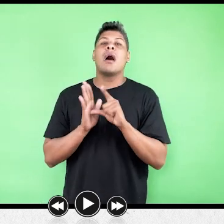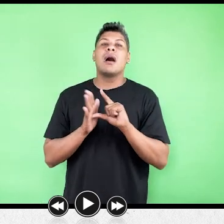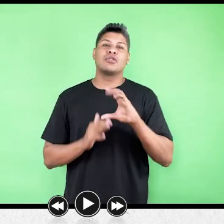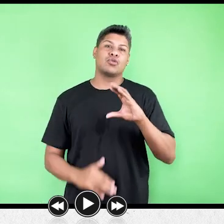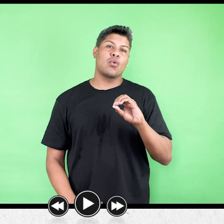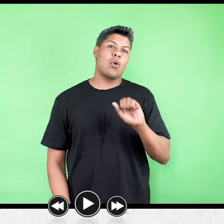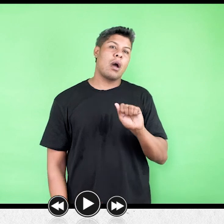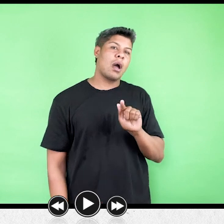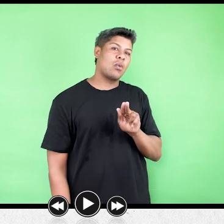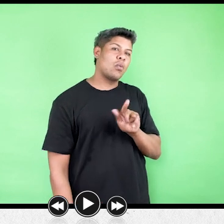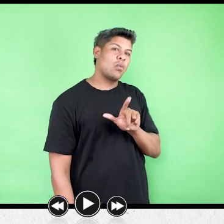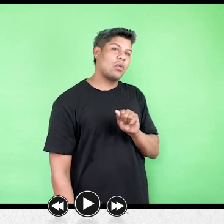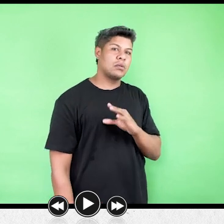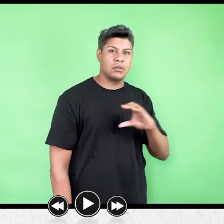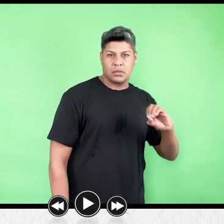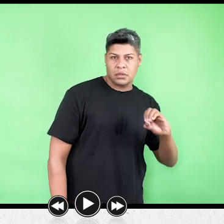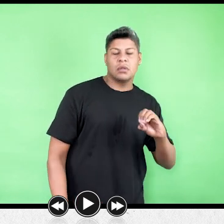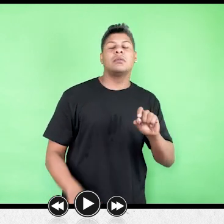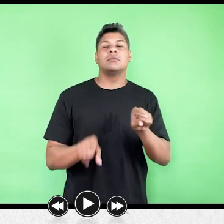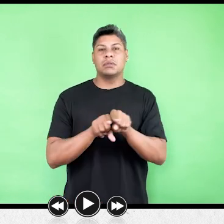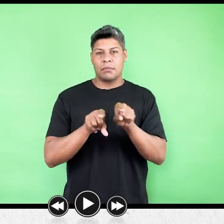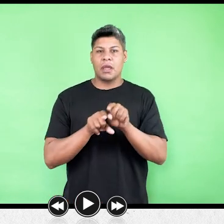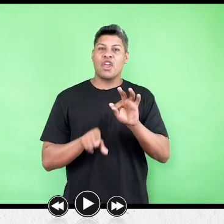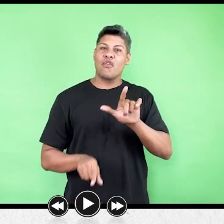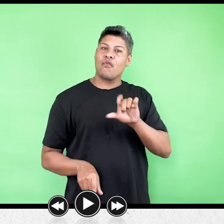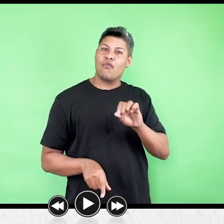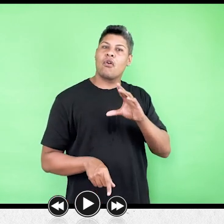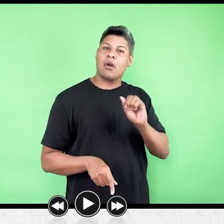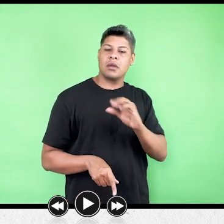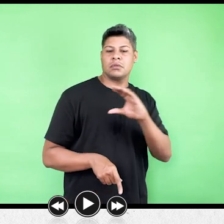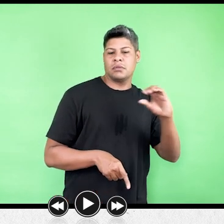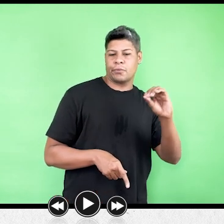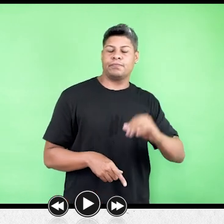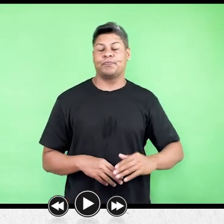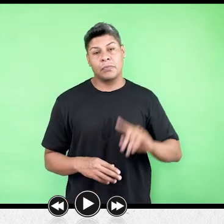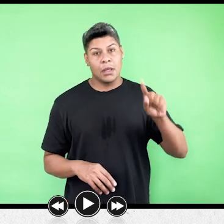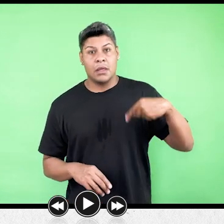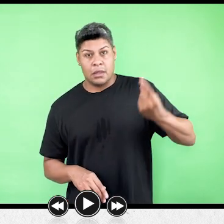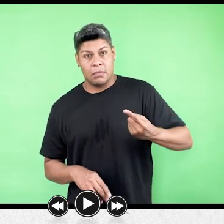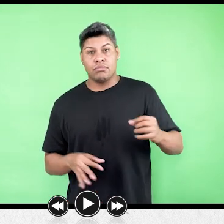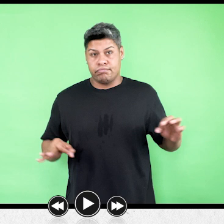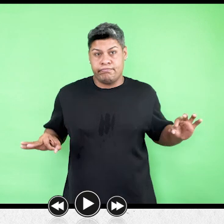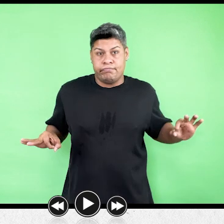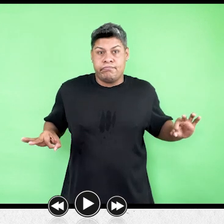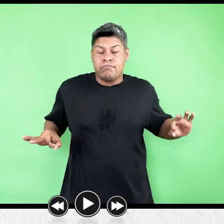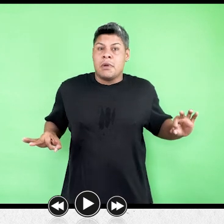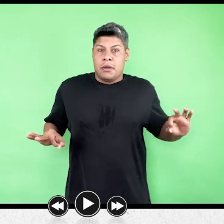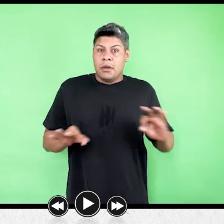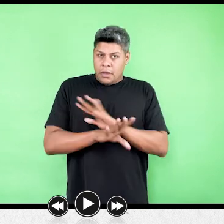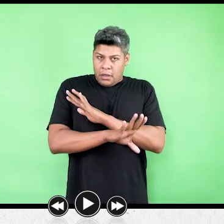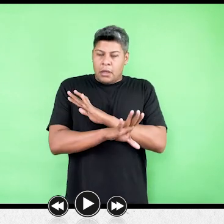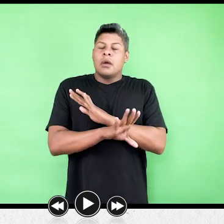coagulação e foloculação e decantação. Depois que a gente finaliza, então, essa parte